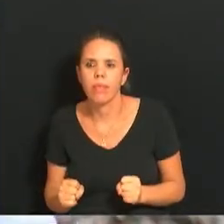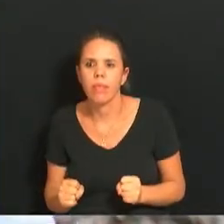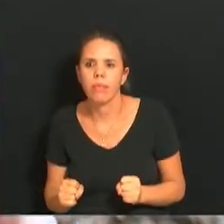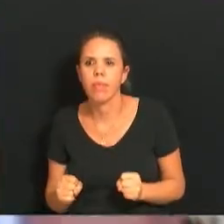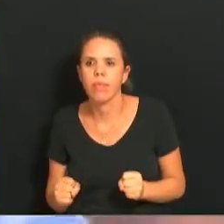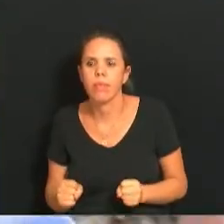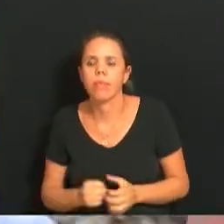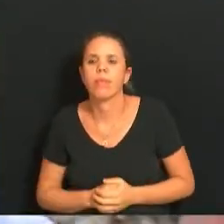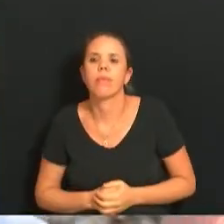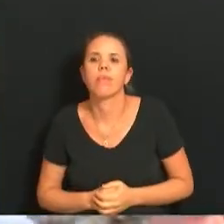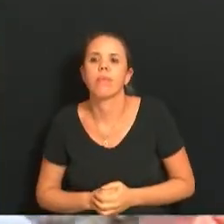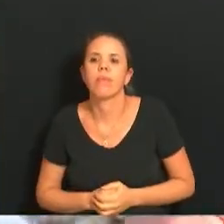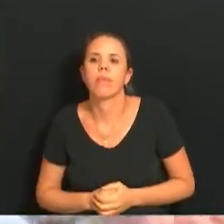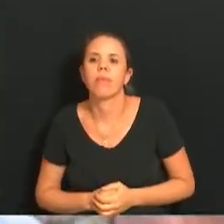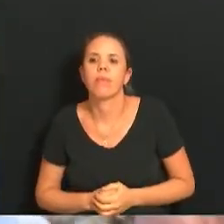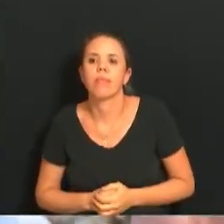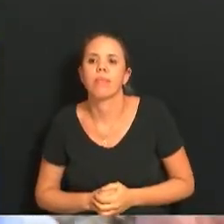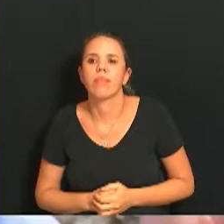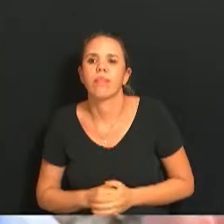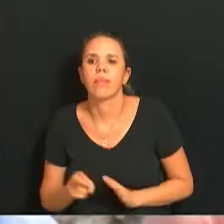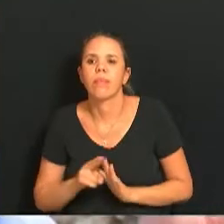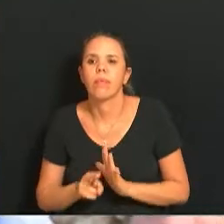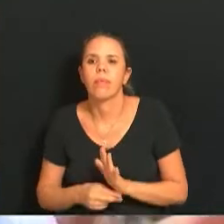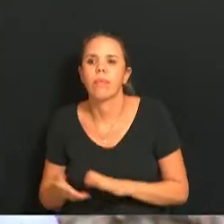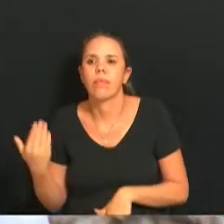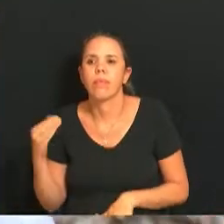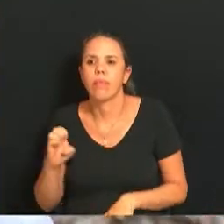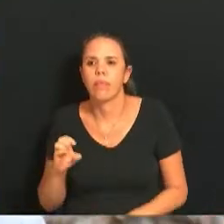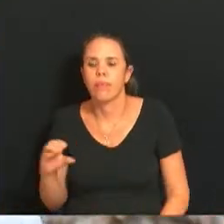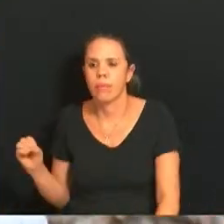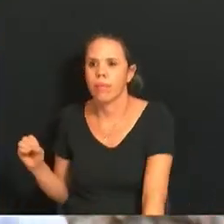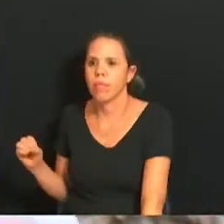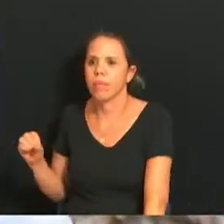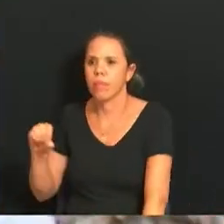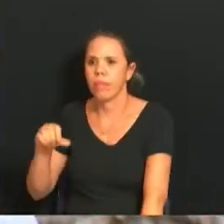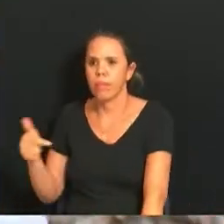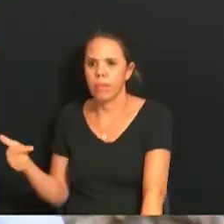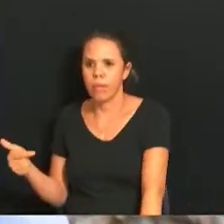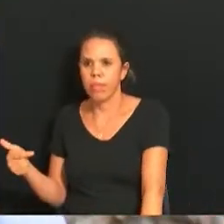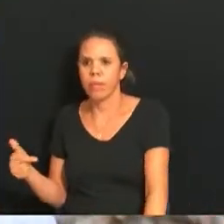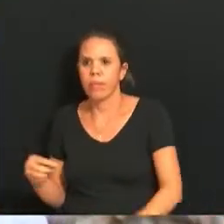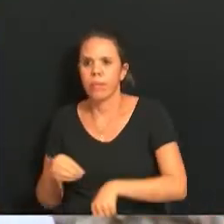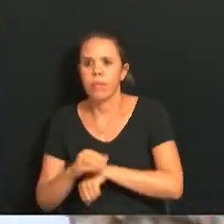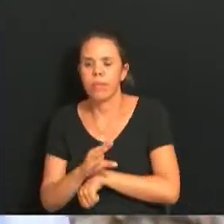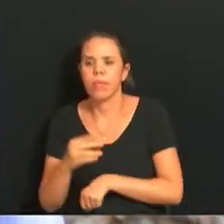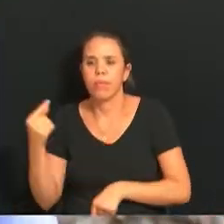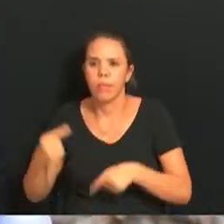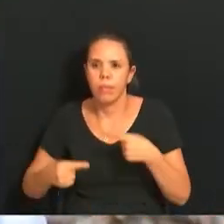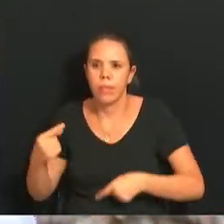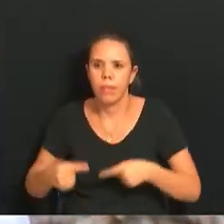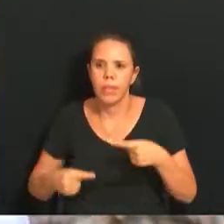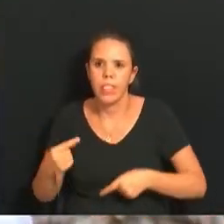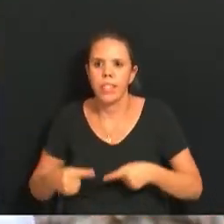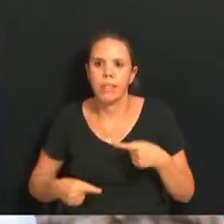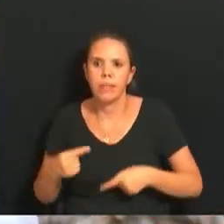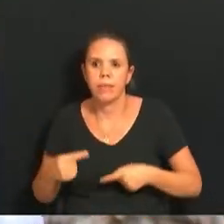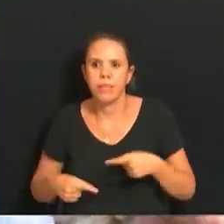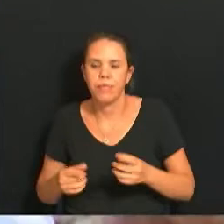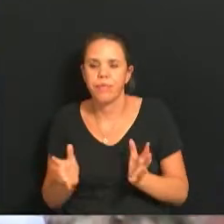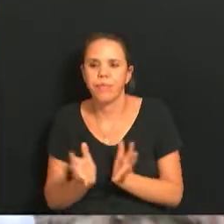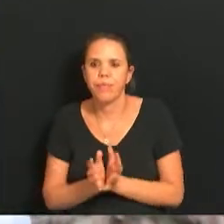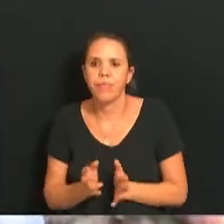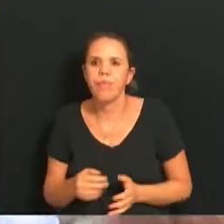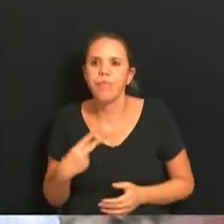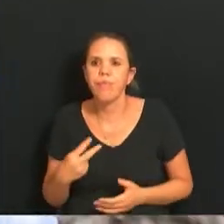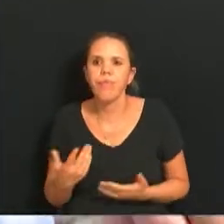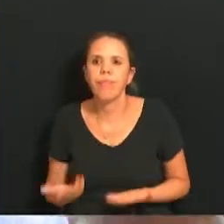recuperar, inclusive, aquelas diretrizes da ECO 92 e trazer para uma discussão no ambiente da frente parlamentar